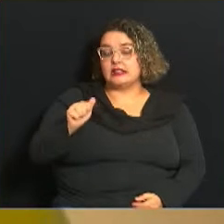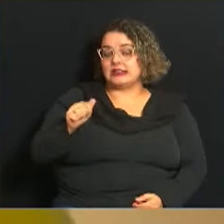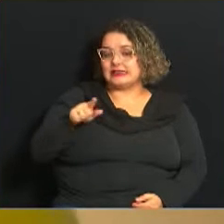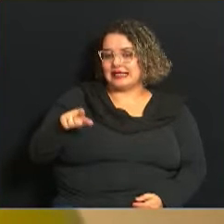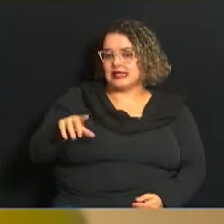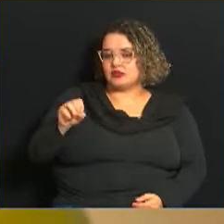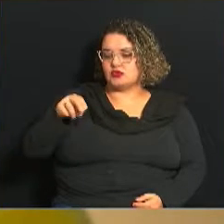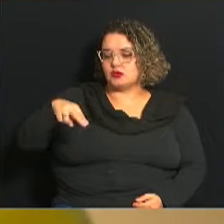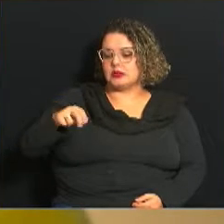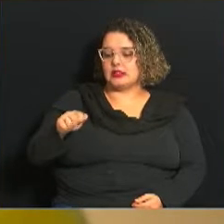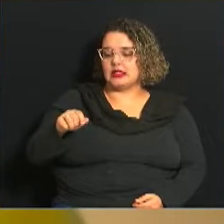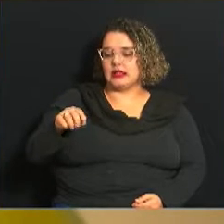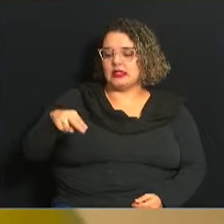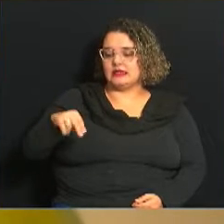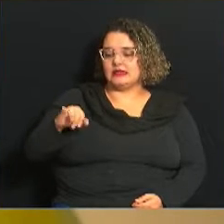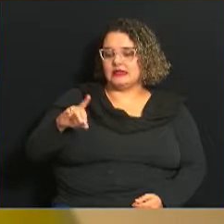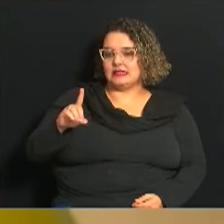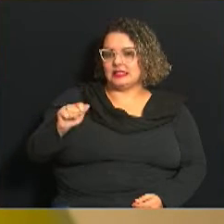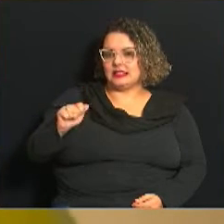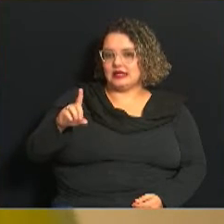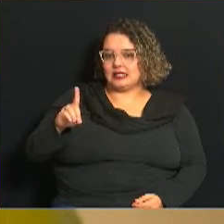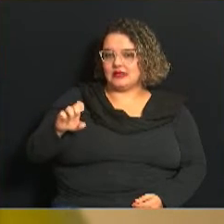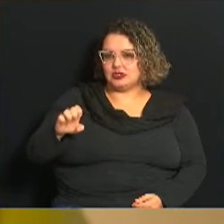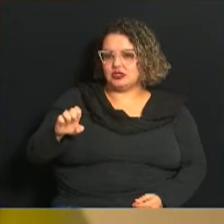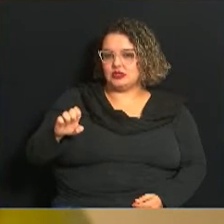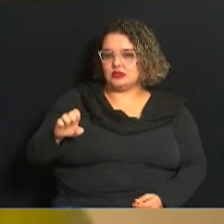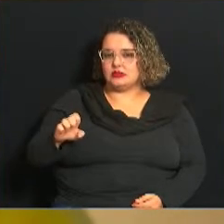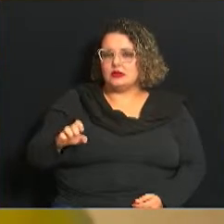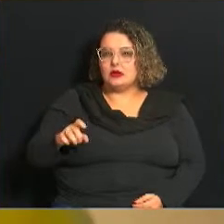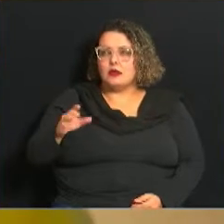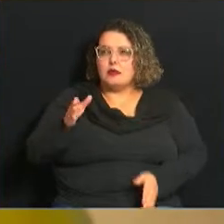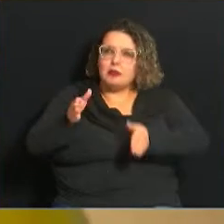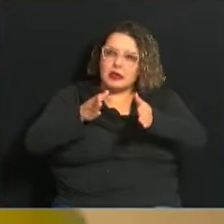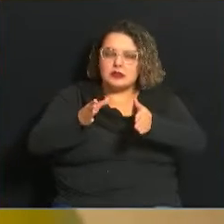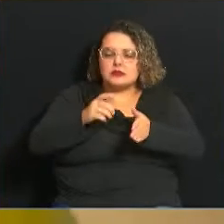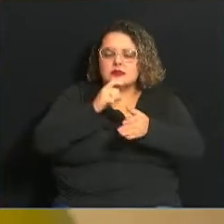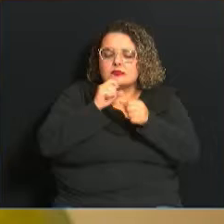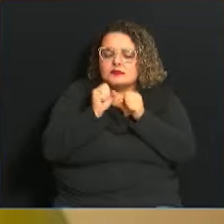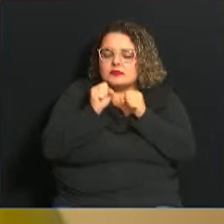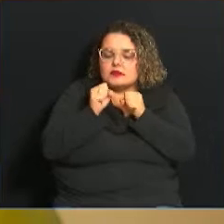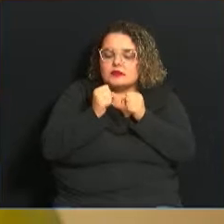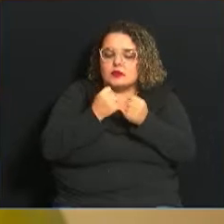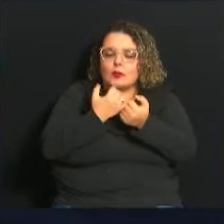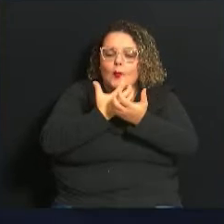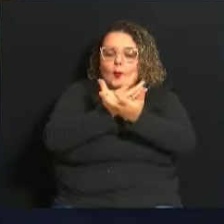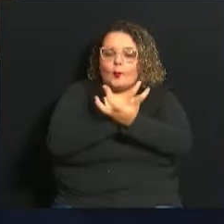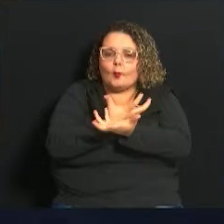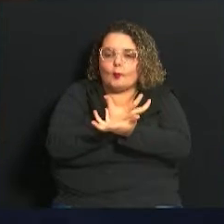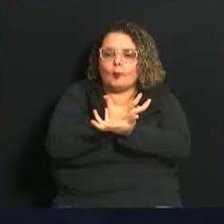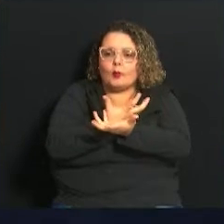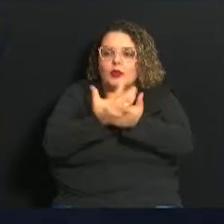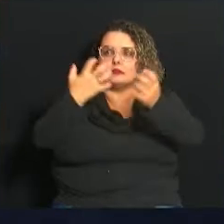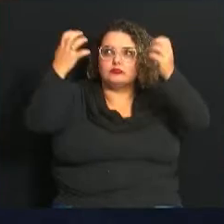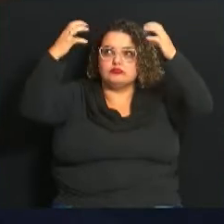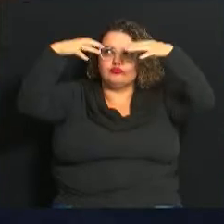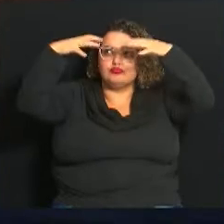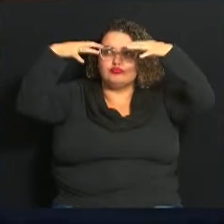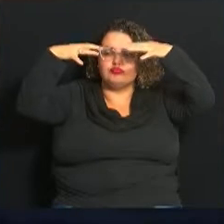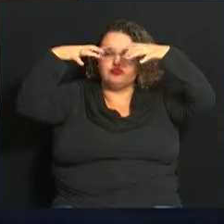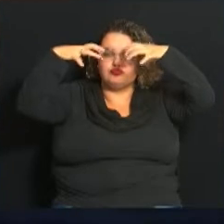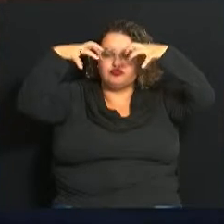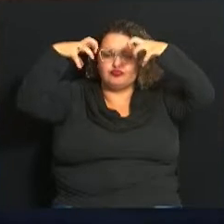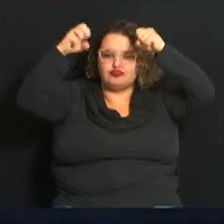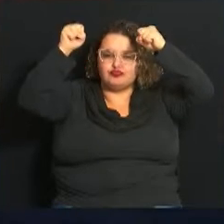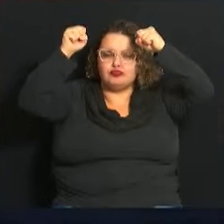período de dias mais frios e mais secos, ela prejudica, né, a transmissão, ela aumenta a transmissão do